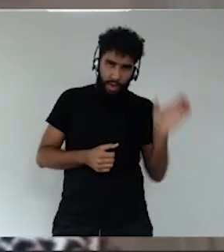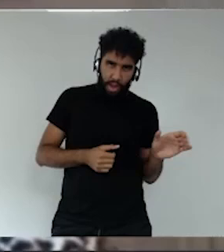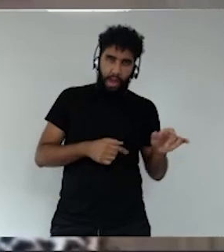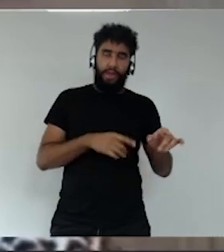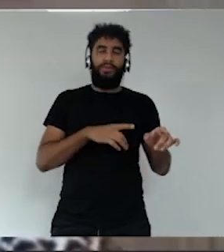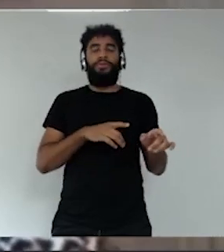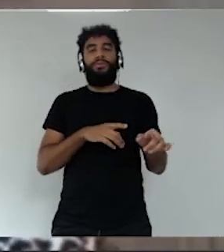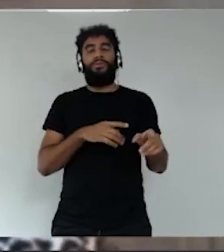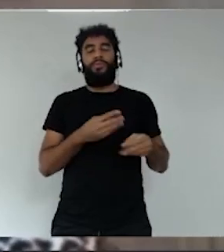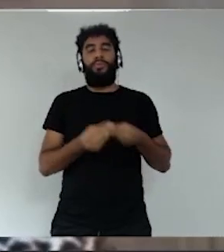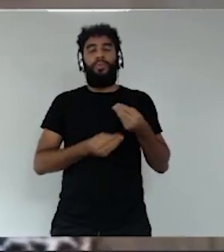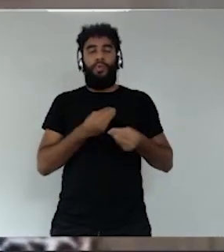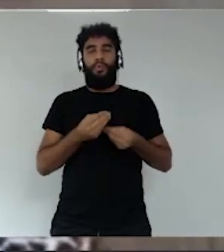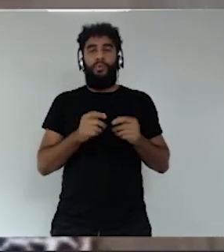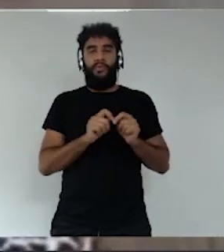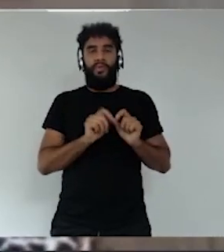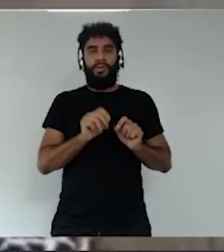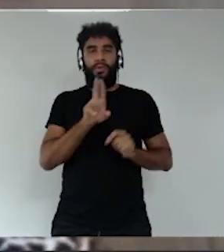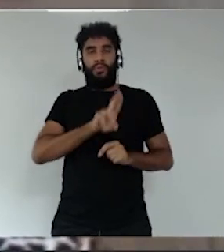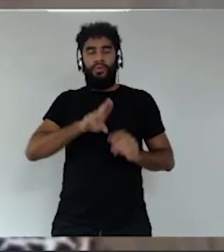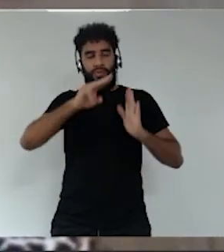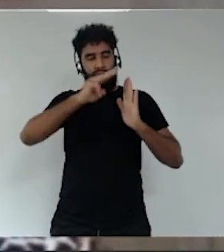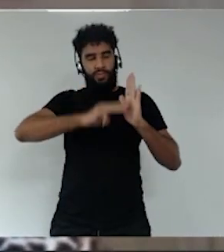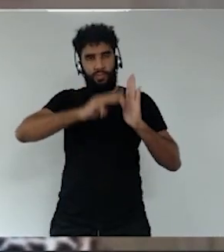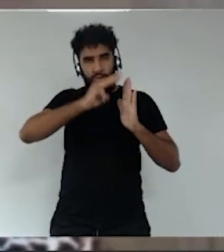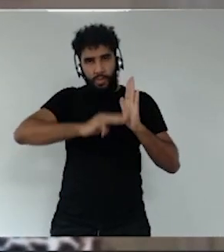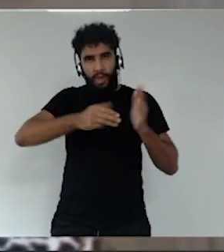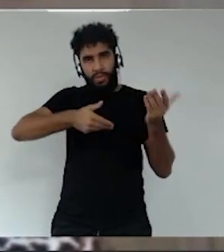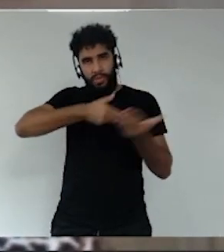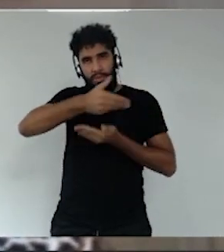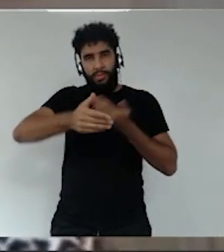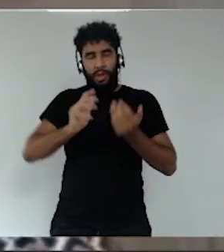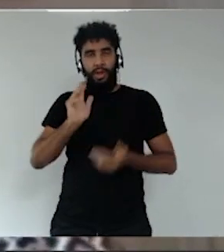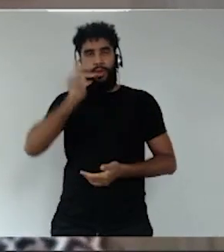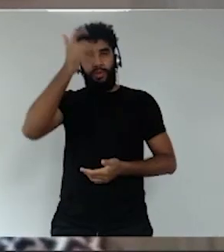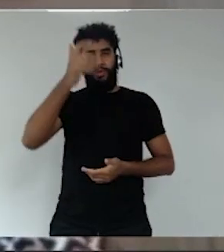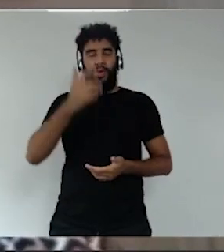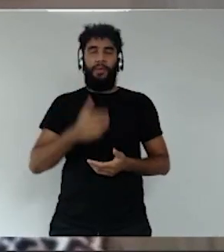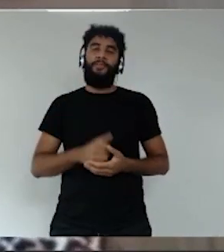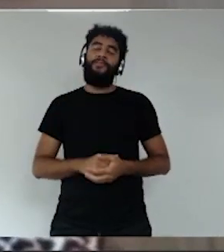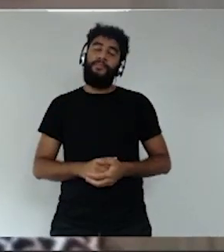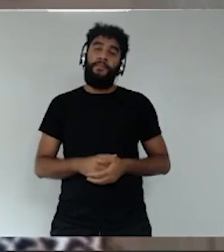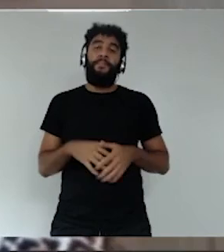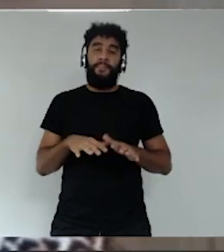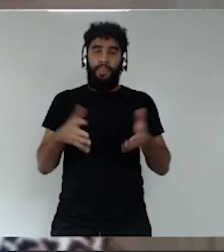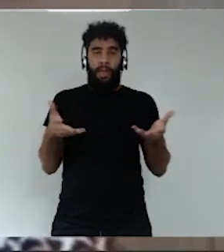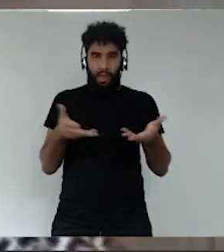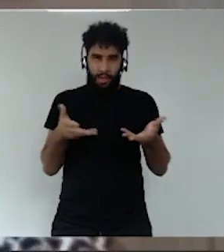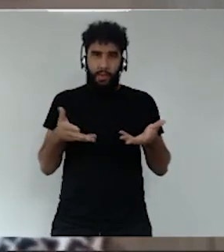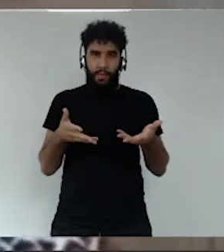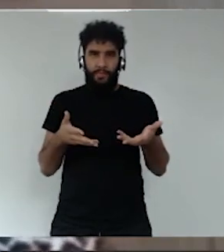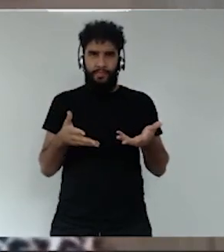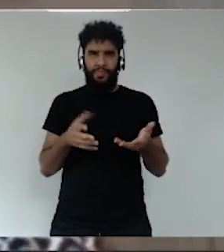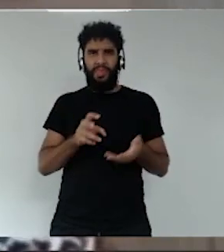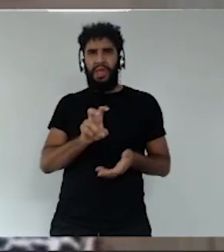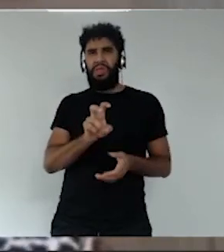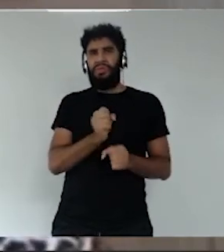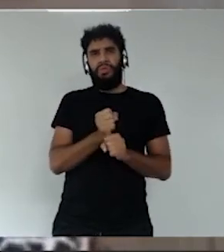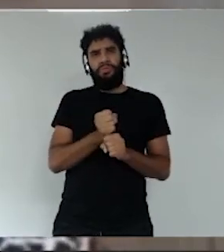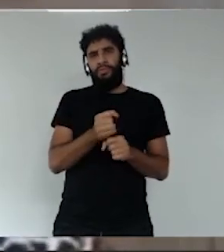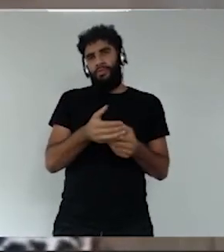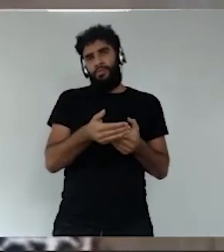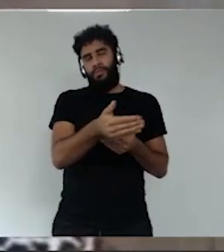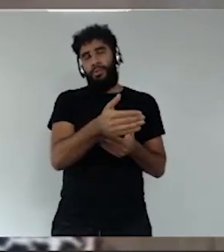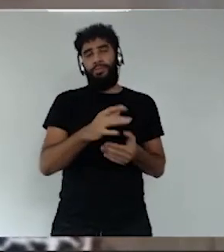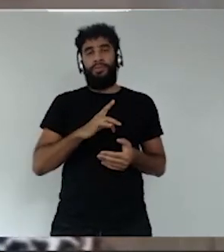uma composição, incentivar o uso dos métodos consensuais de solução de conflitos. E agora, recentemente, né, há 5 anos, recentemente,